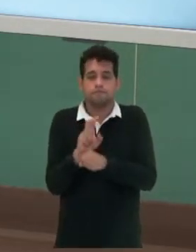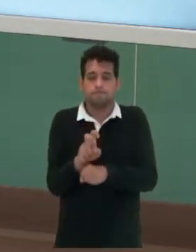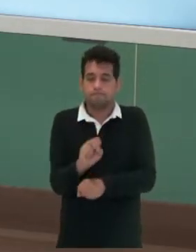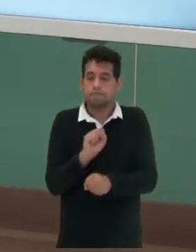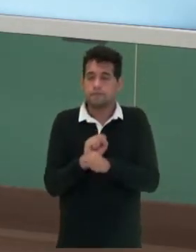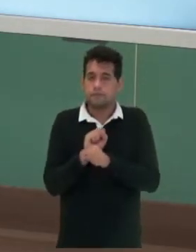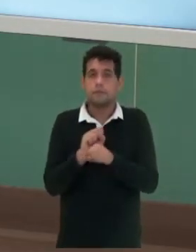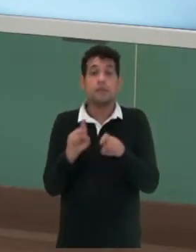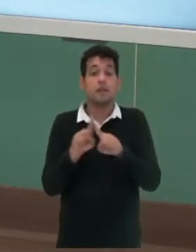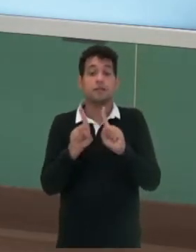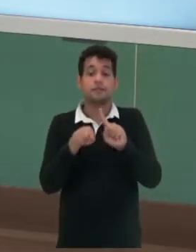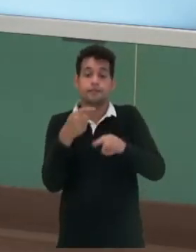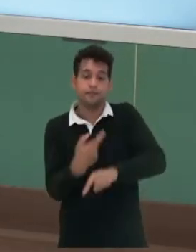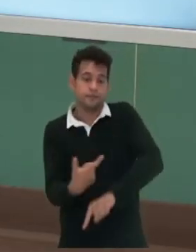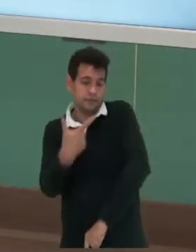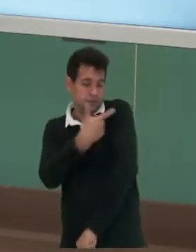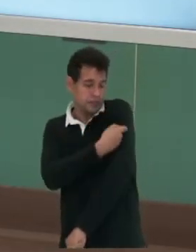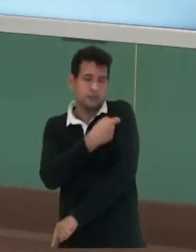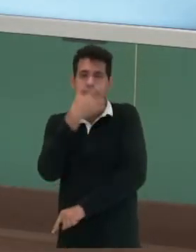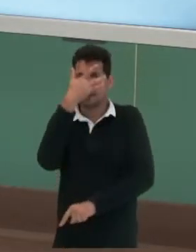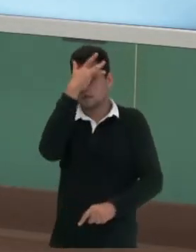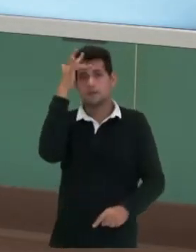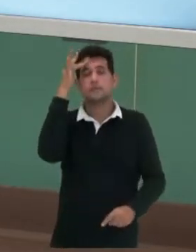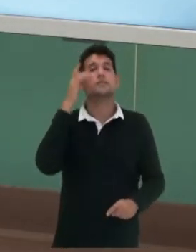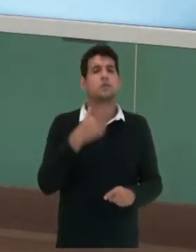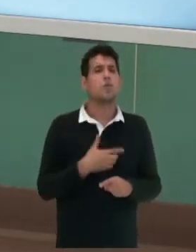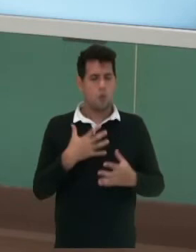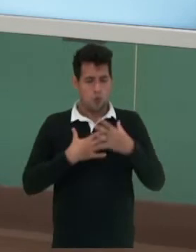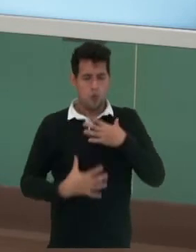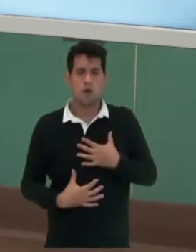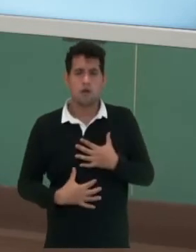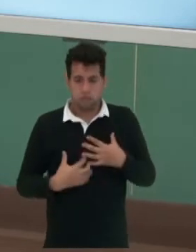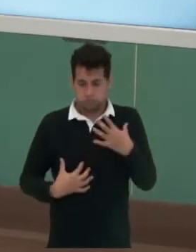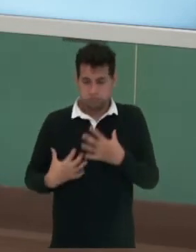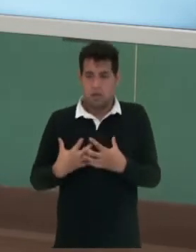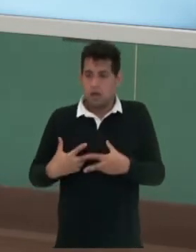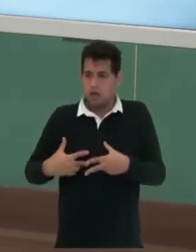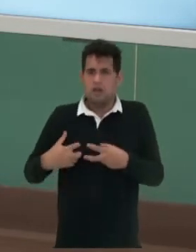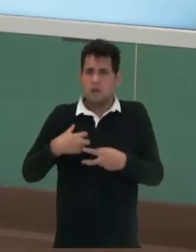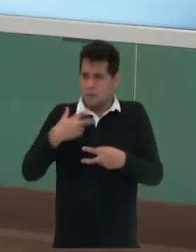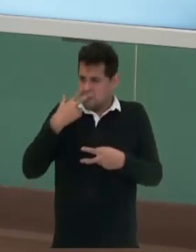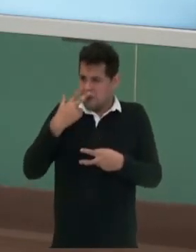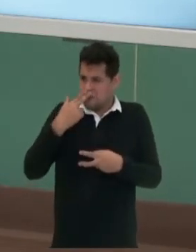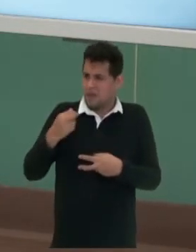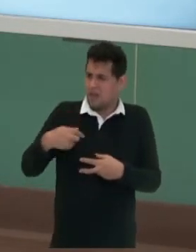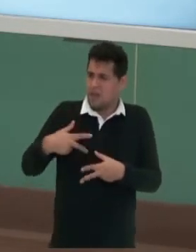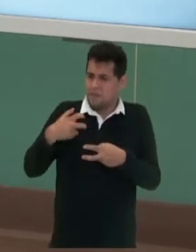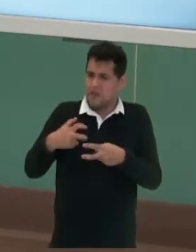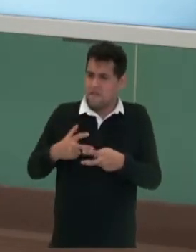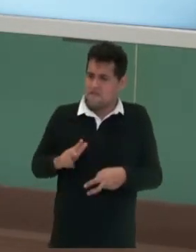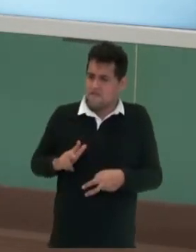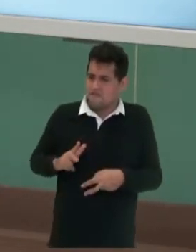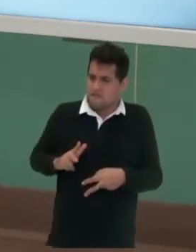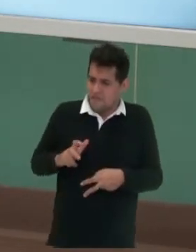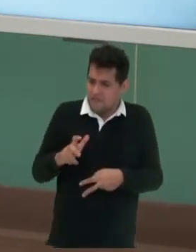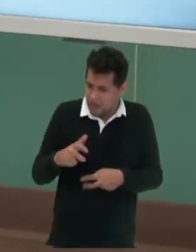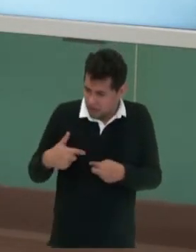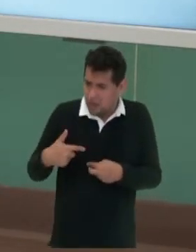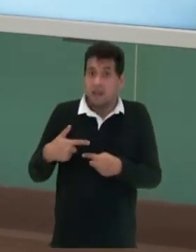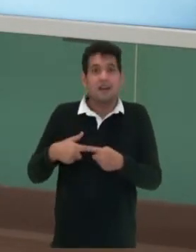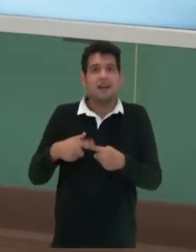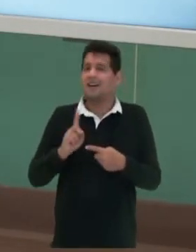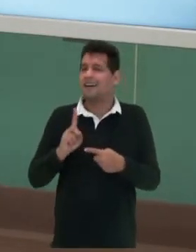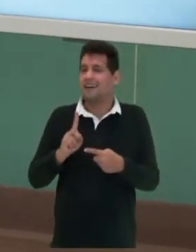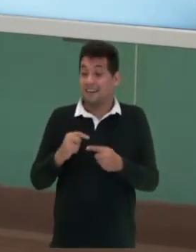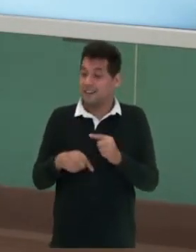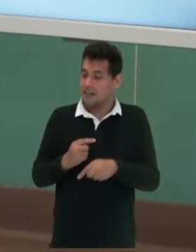aí, injetam no corpo. O corpo vai conseguir reconhecer ele como um agente estranho, vai produzir o anticorpo, mas